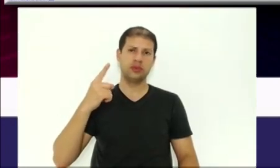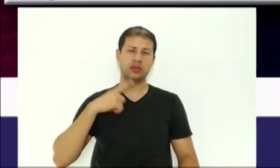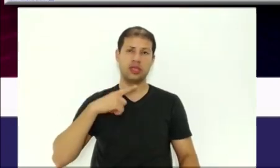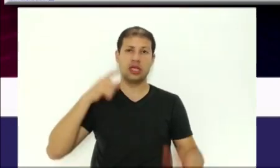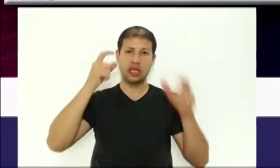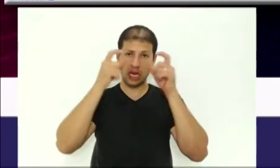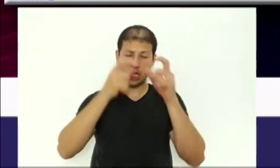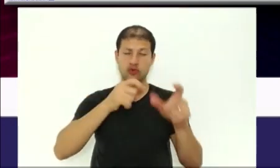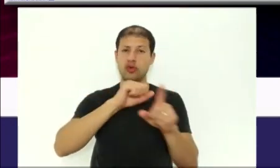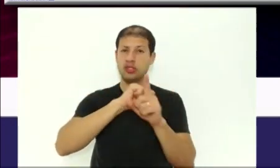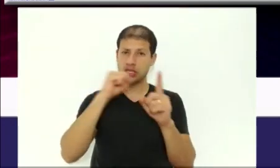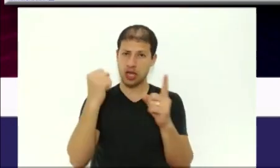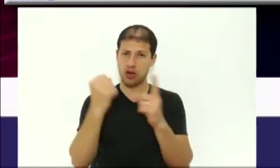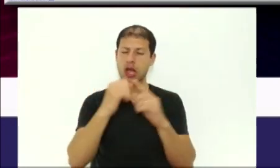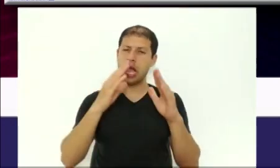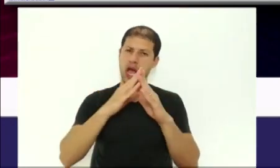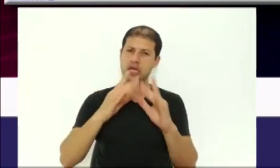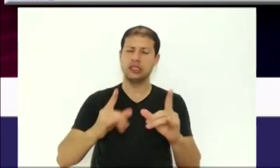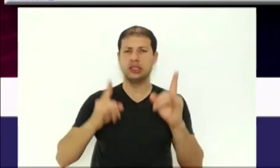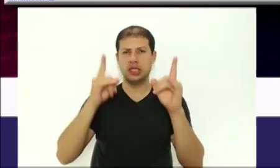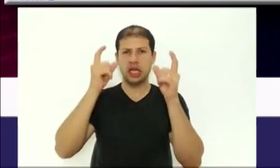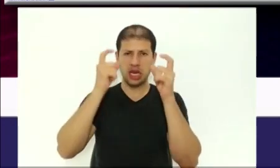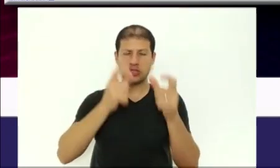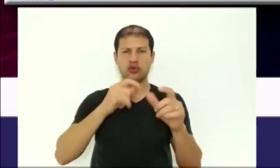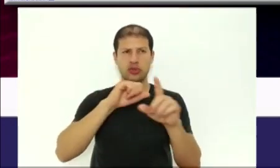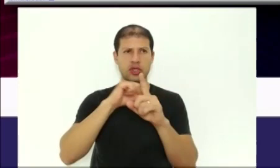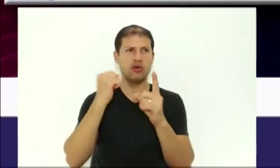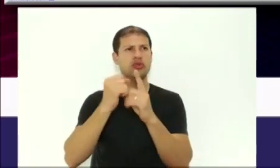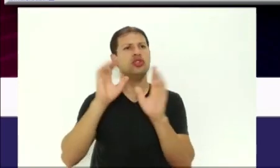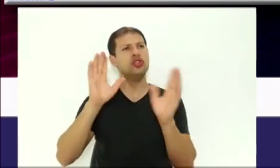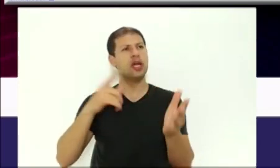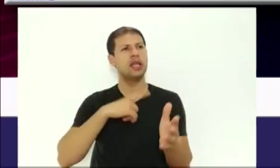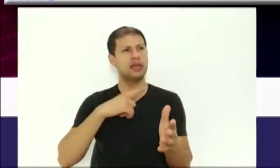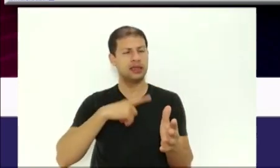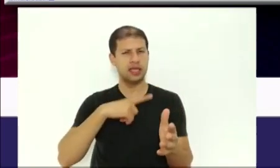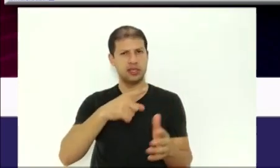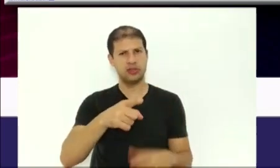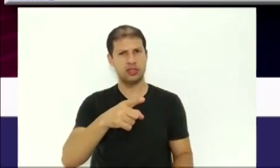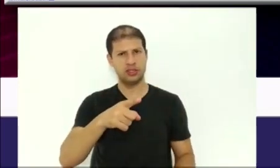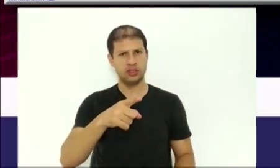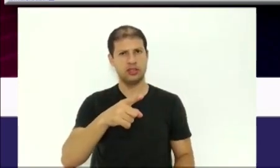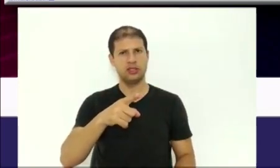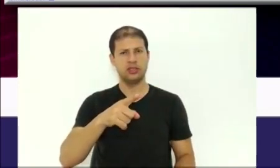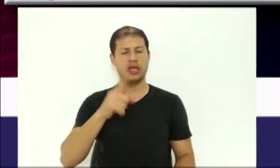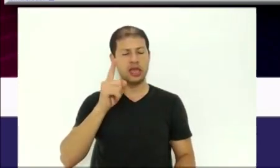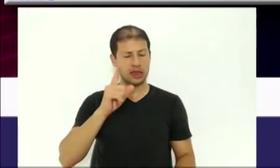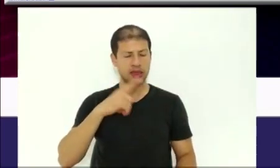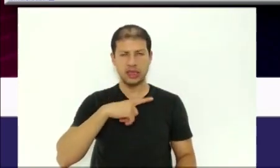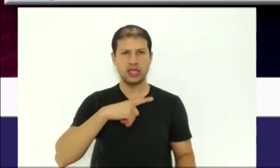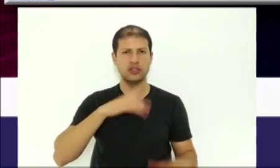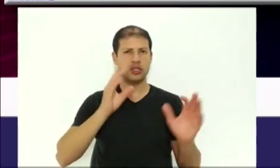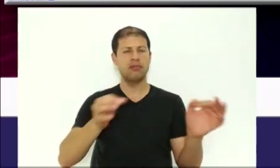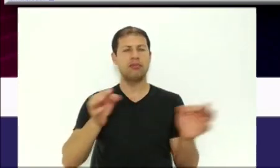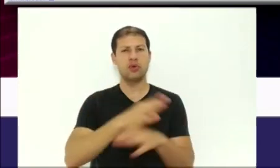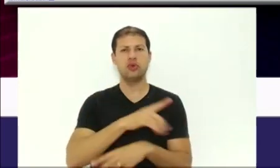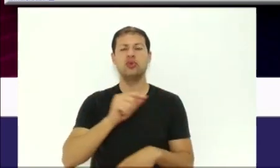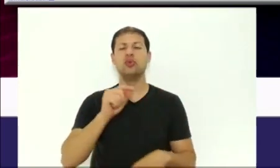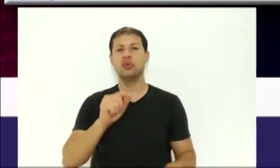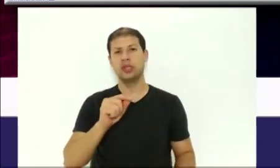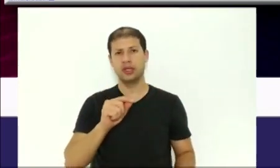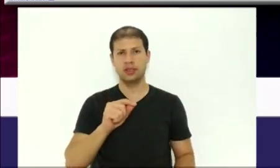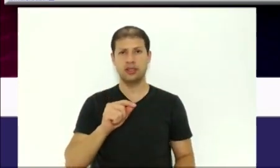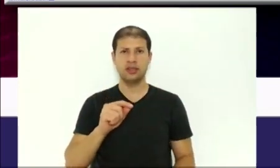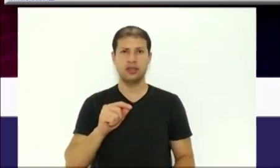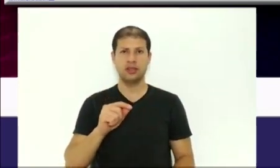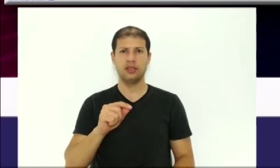social, eles já têm essa faculdade, já têm garantida a possibilidade